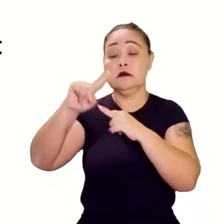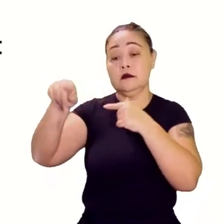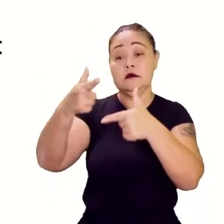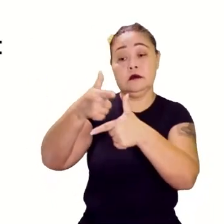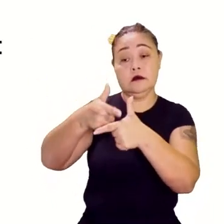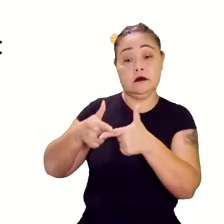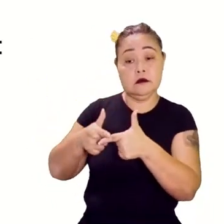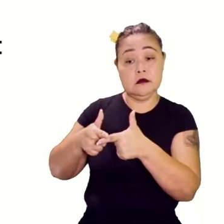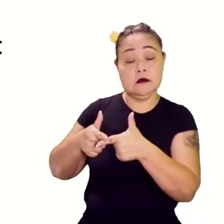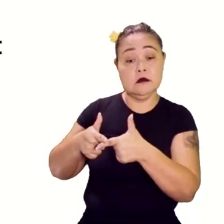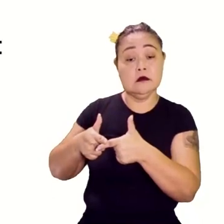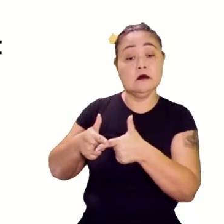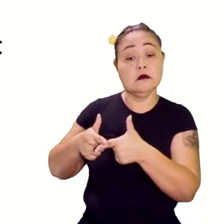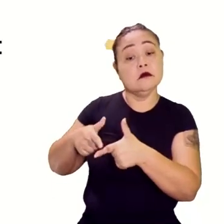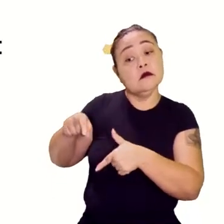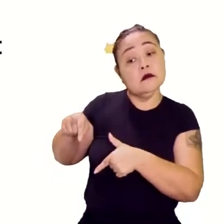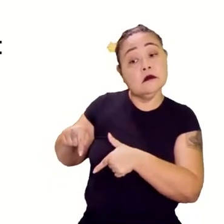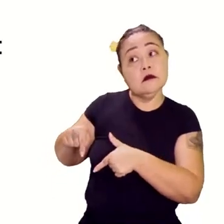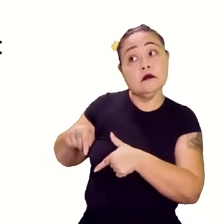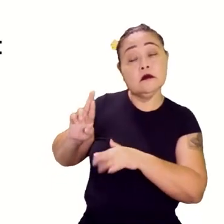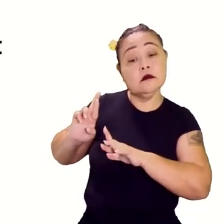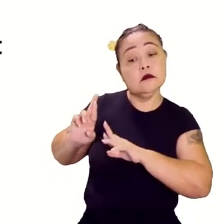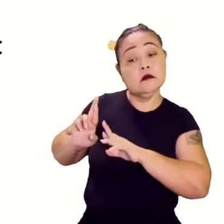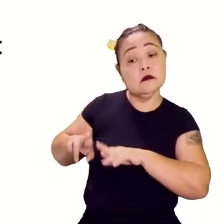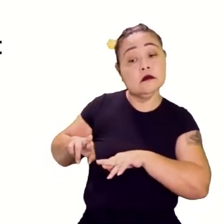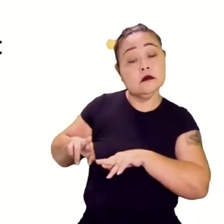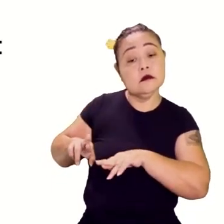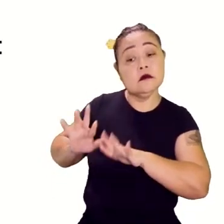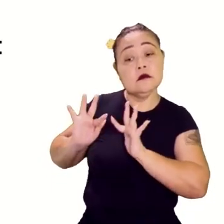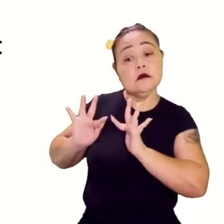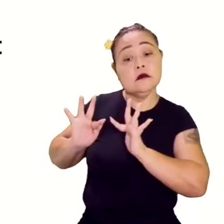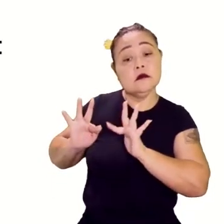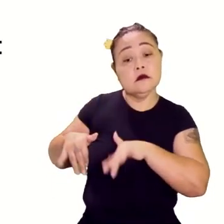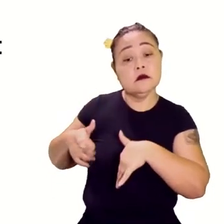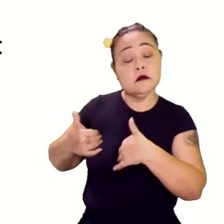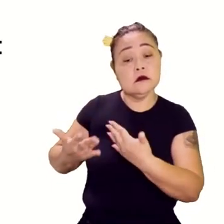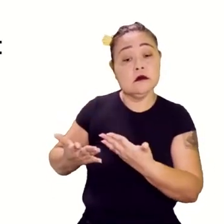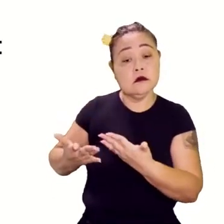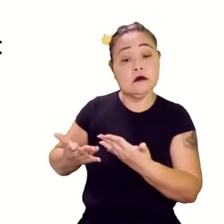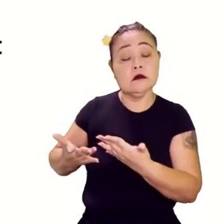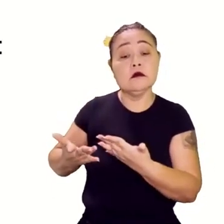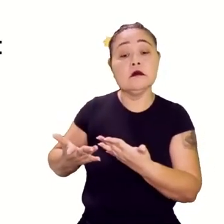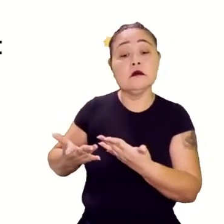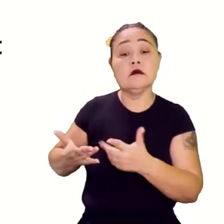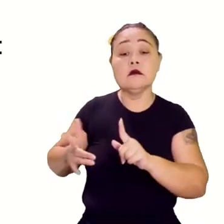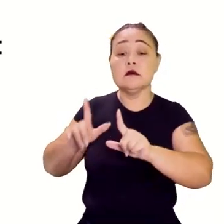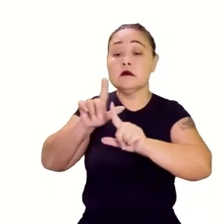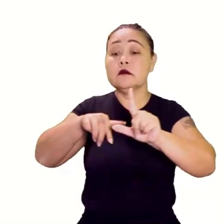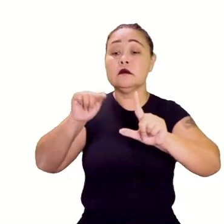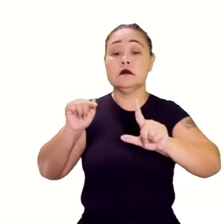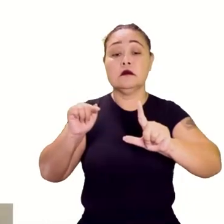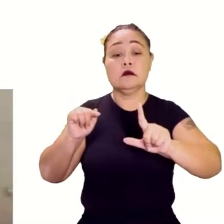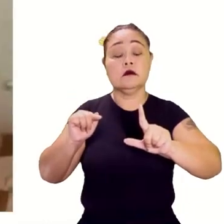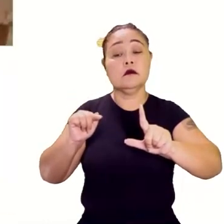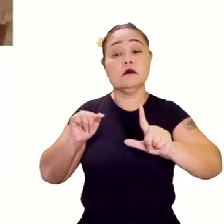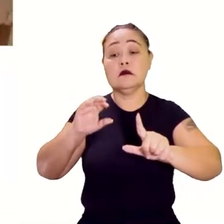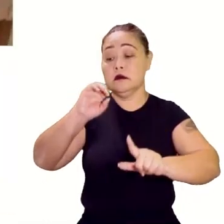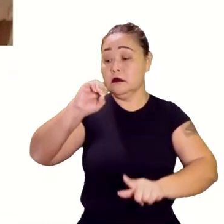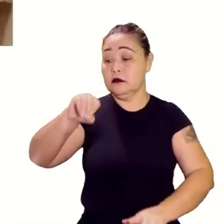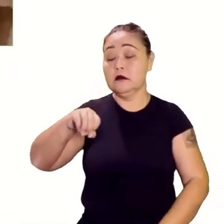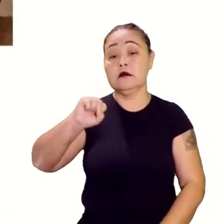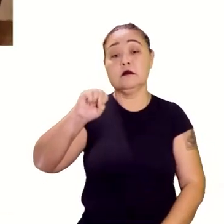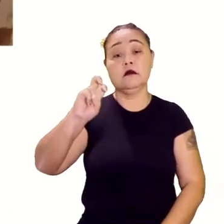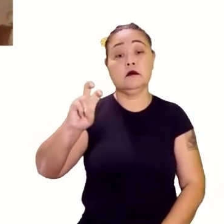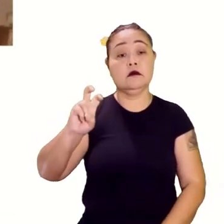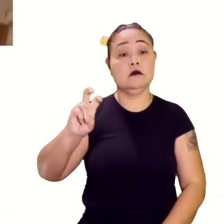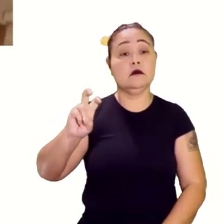passa dividindo. E aí, a gente chega ao grande final, né? Quem é o log de 7? Vamos ver?